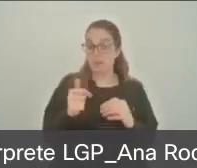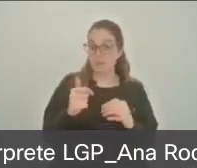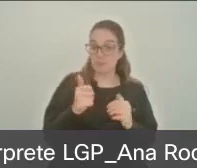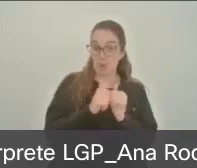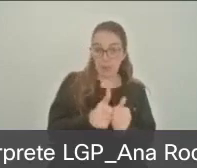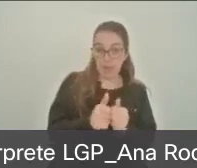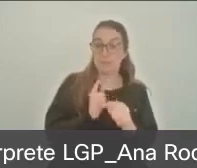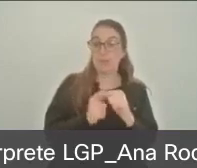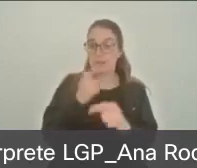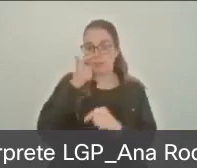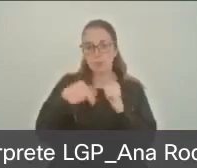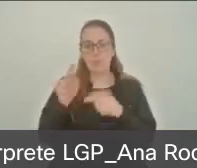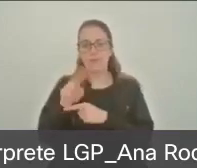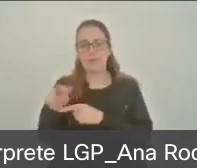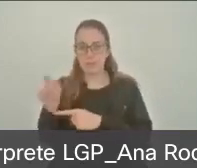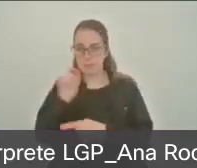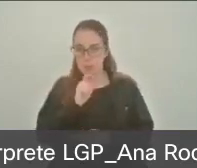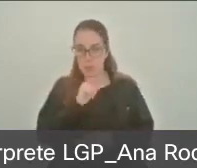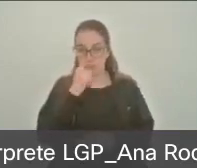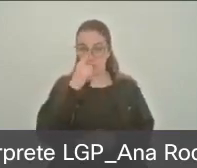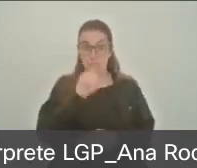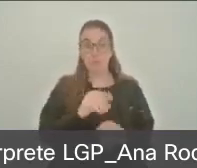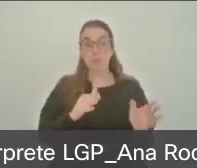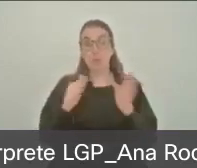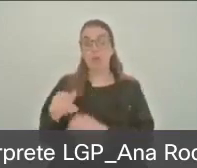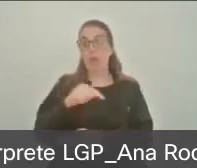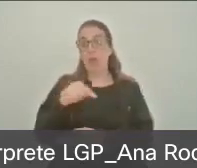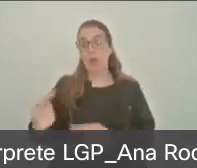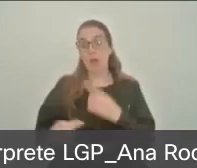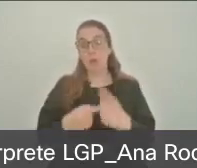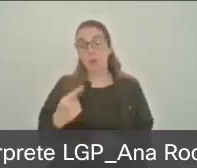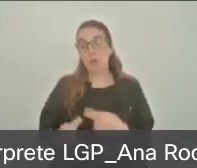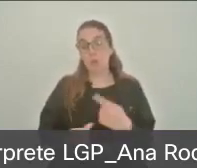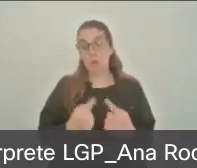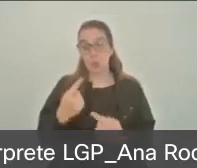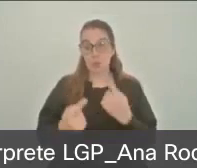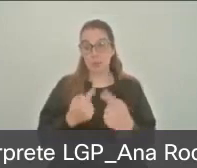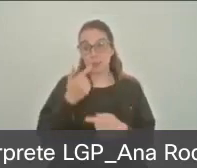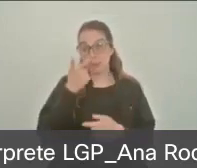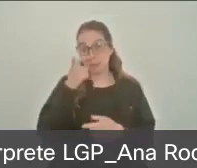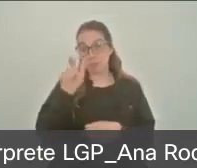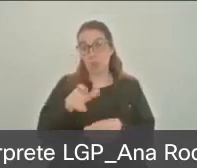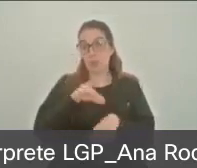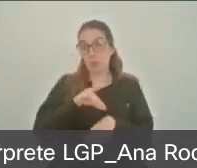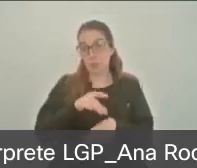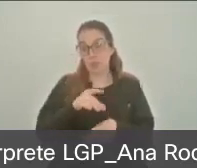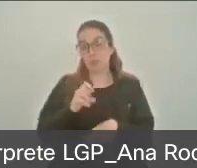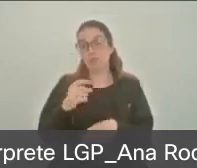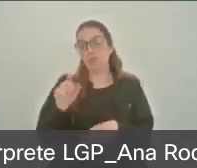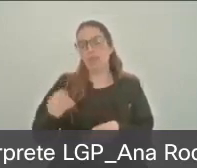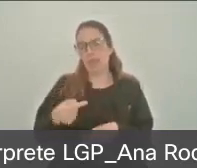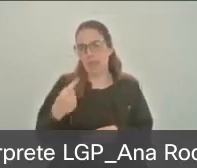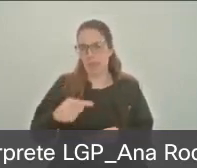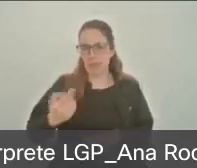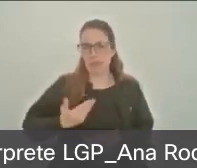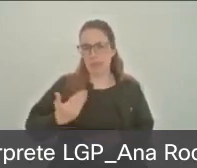visitas. Por outro lado, existem utentes que, pelas especificidades da sua condição, exigem também um reforço garantístico. É